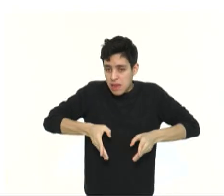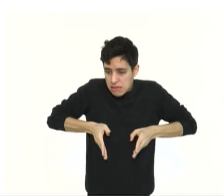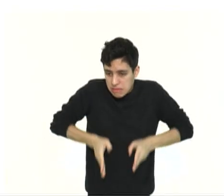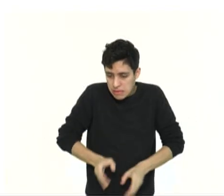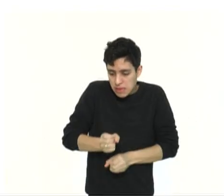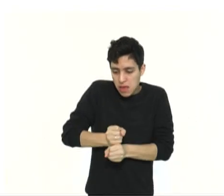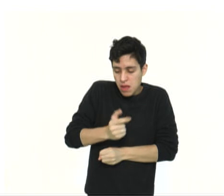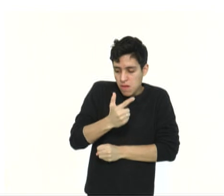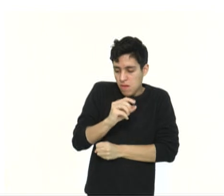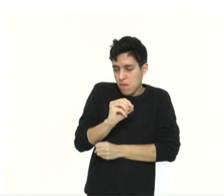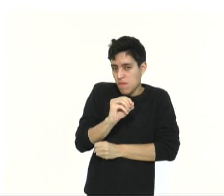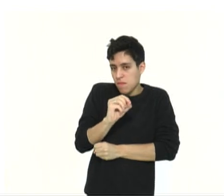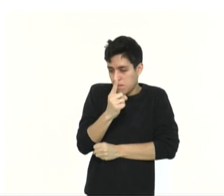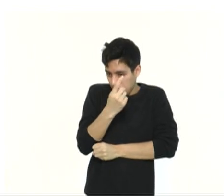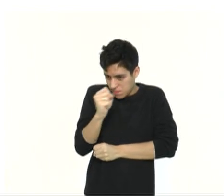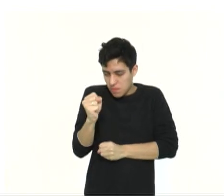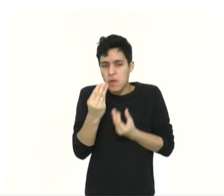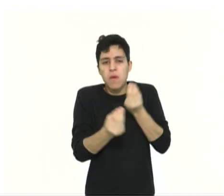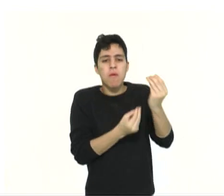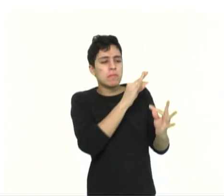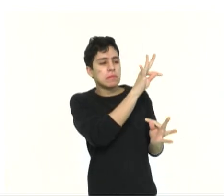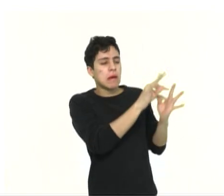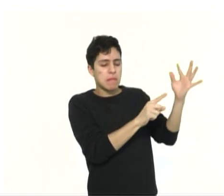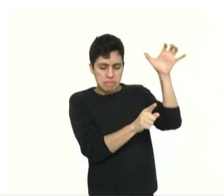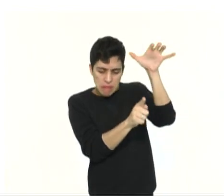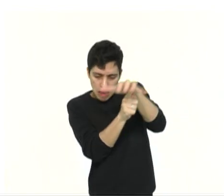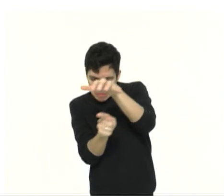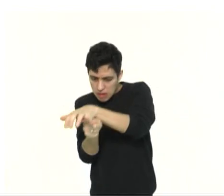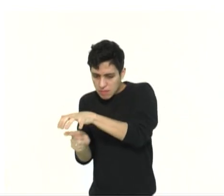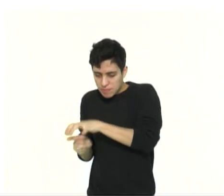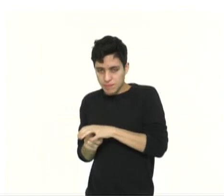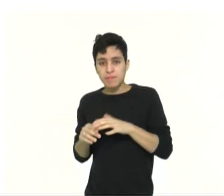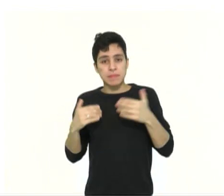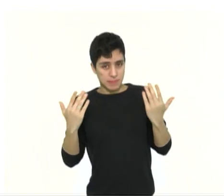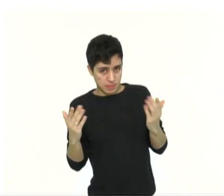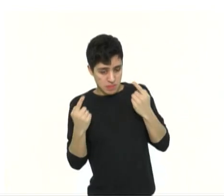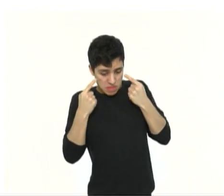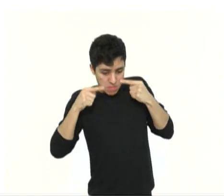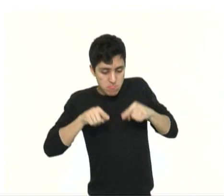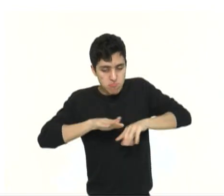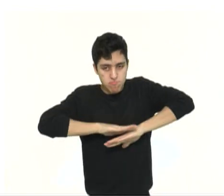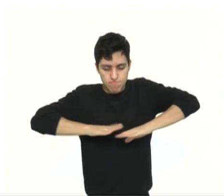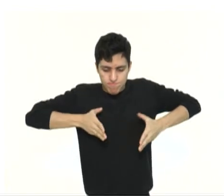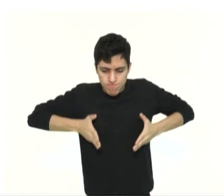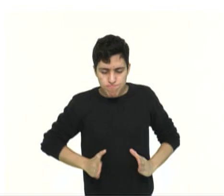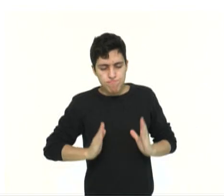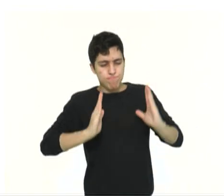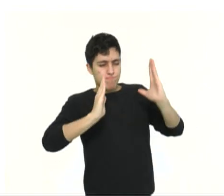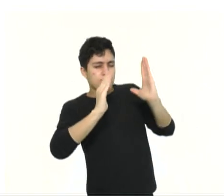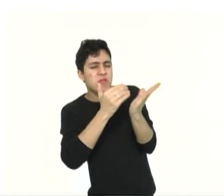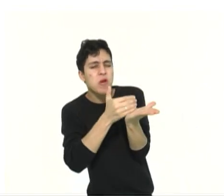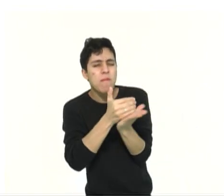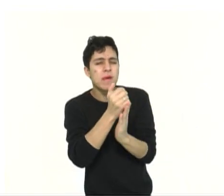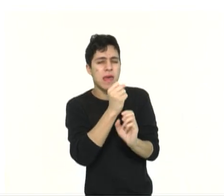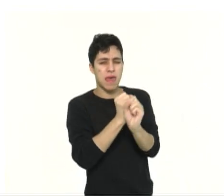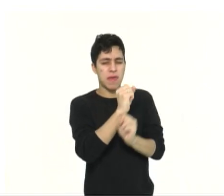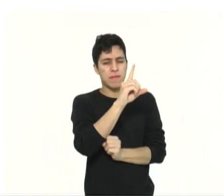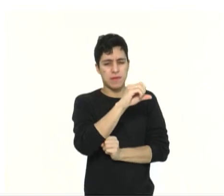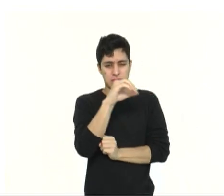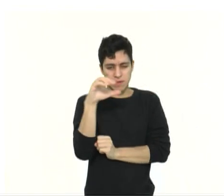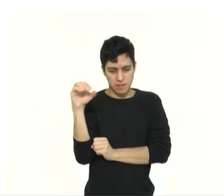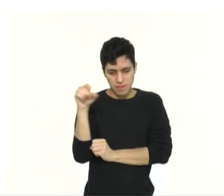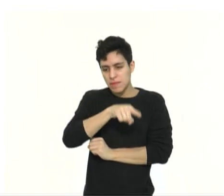aula passada, uma continuação, um subtítulo novo. Vejamos agora a conceituação antes do que é um artigo de opinião